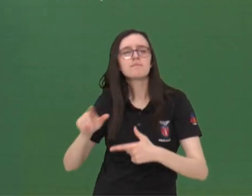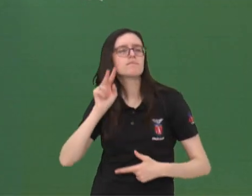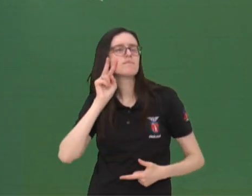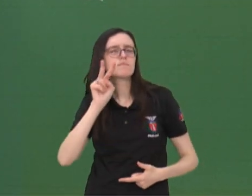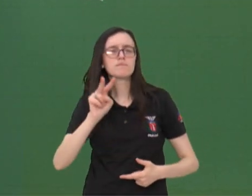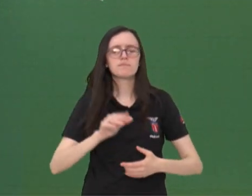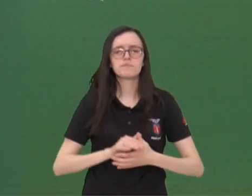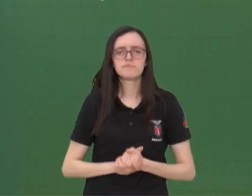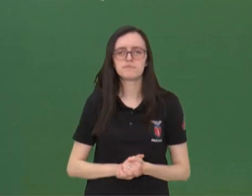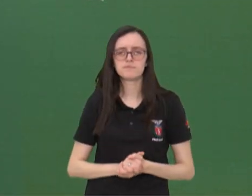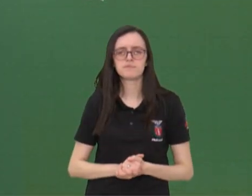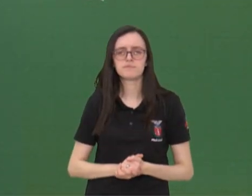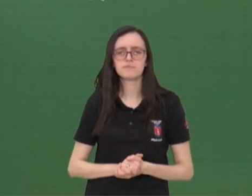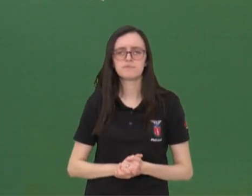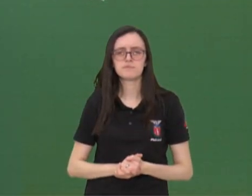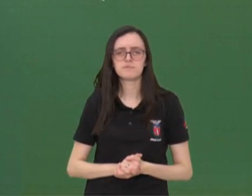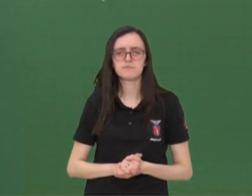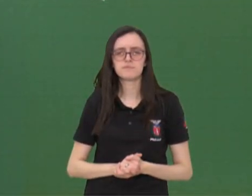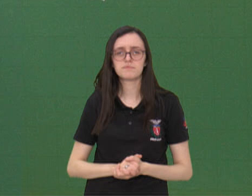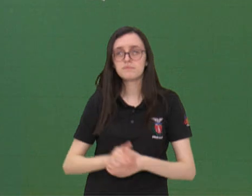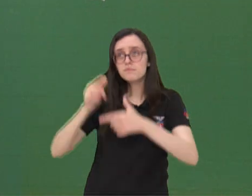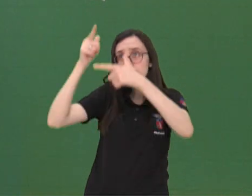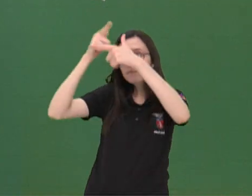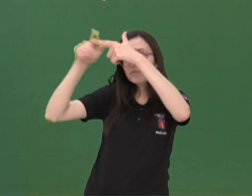2, dividindo ambos